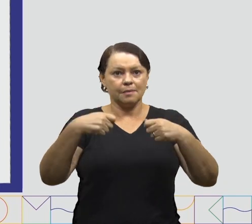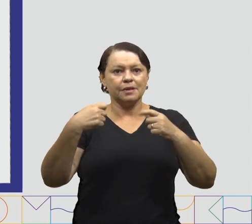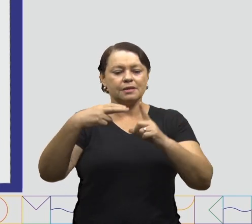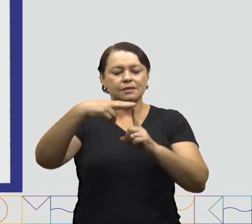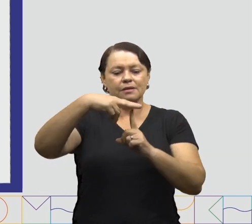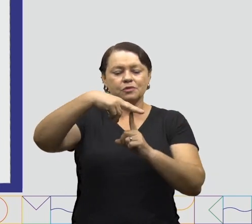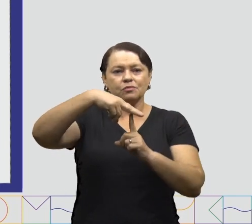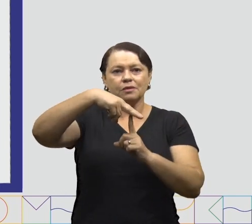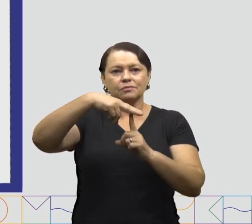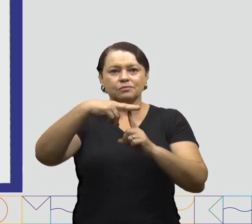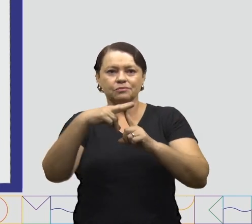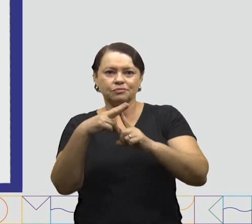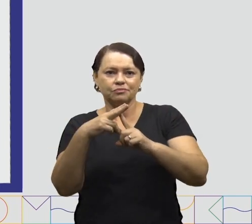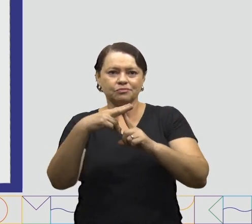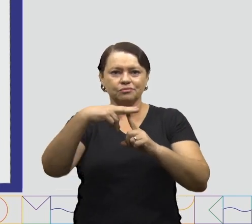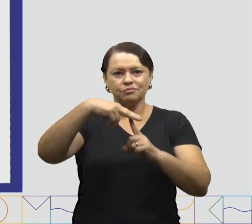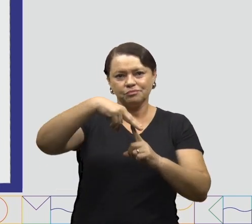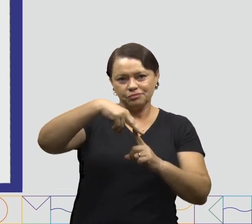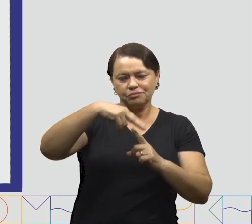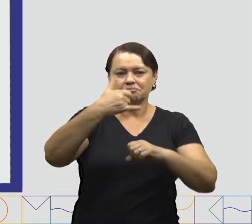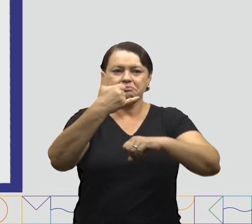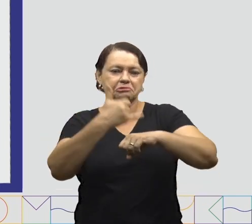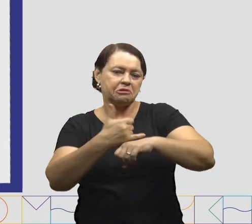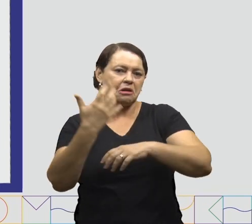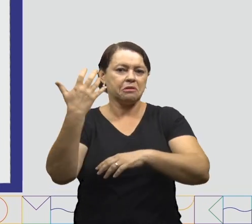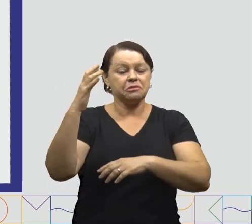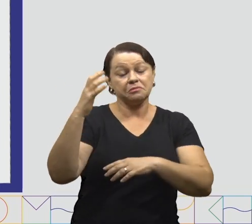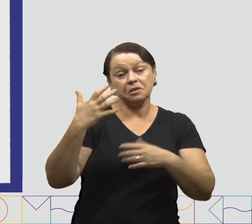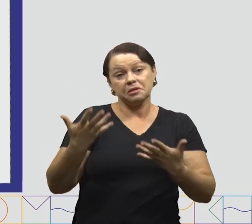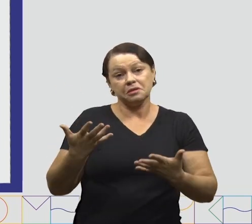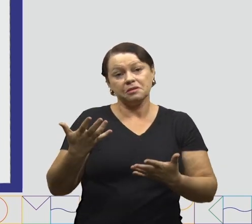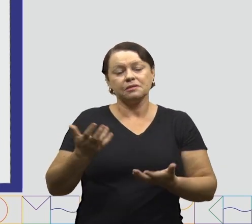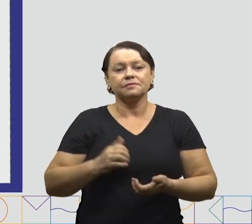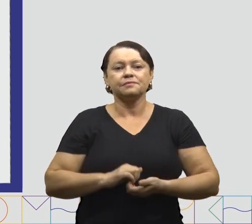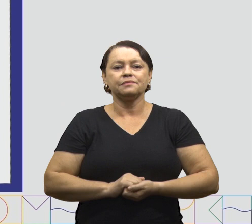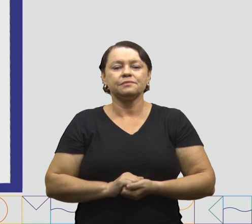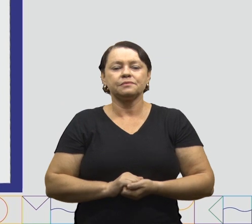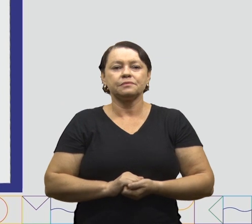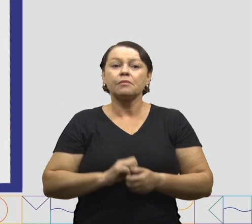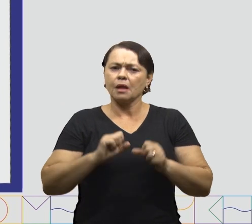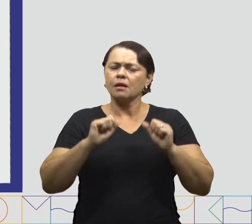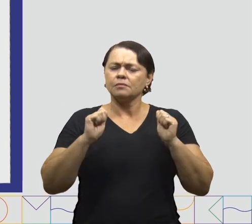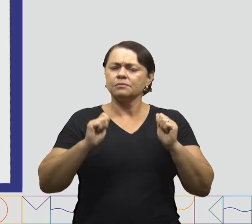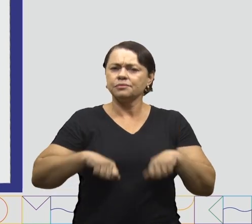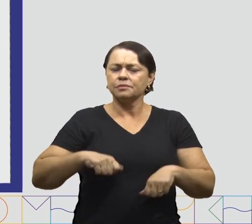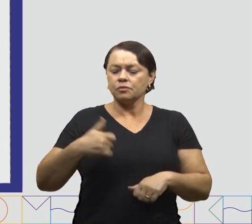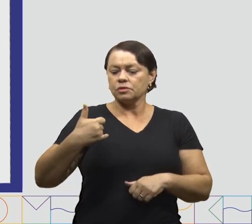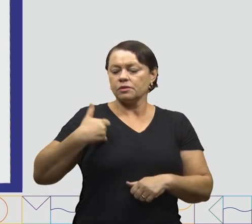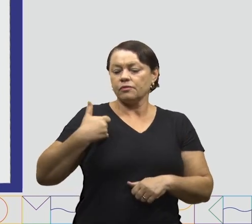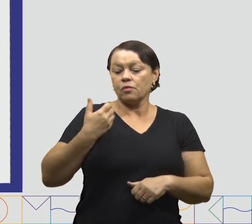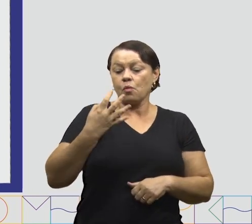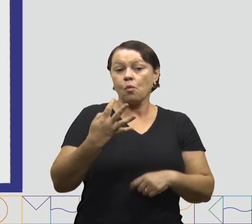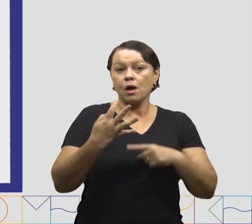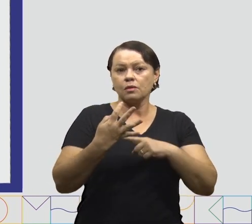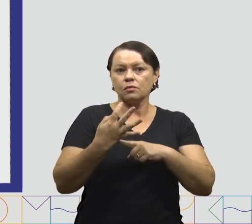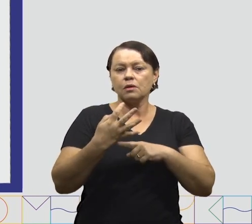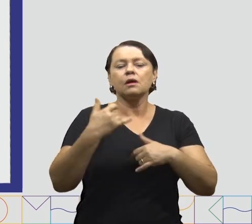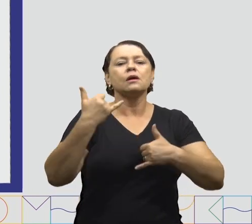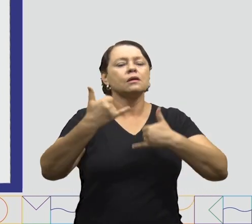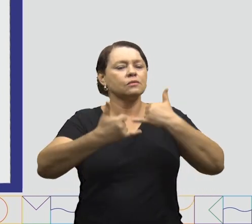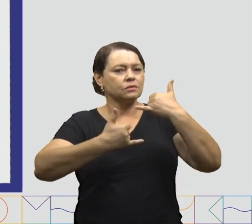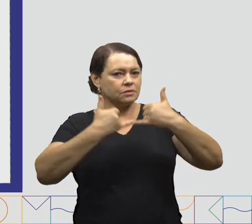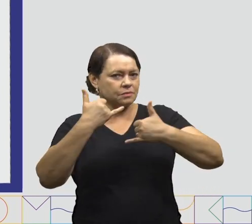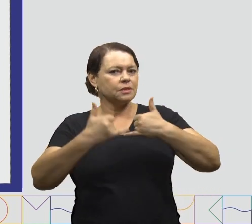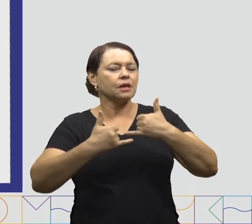Precisamos de uma gangorra, né? A partir de 4 anos nós já podemos brincar de gangorra.